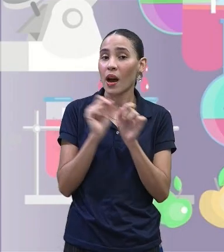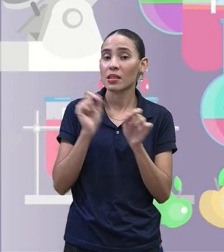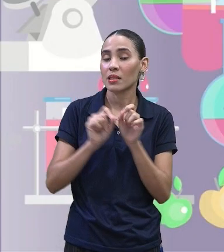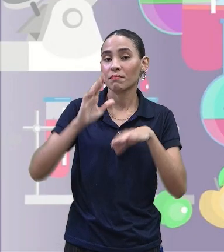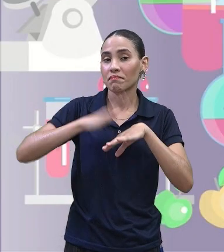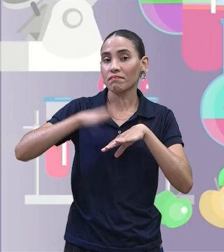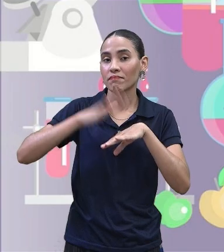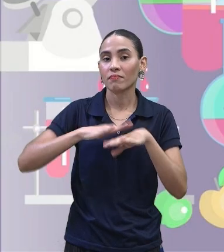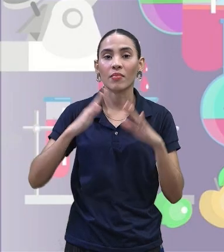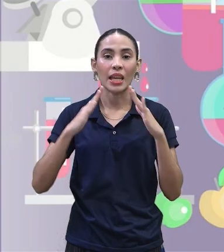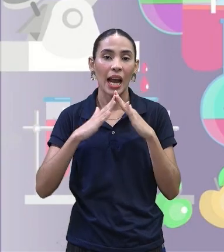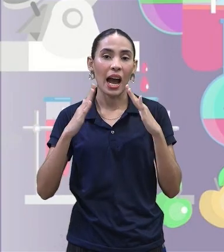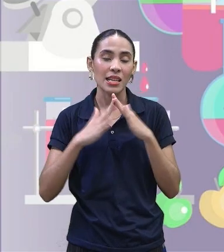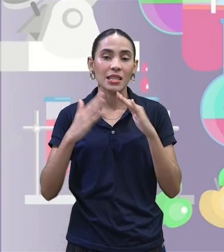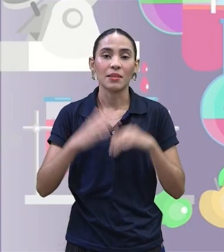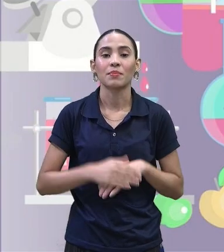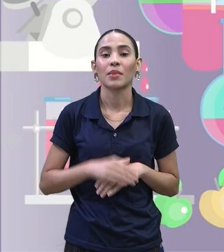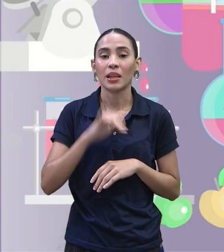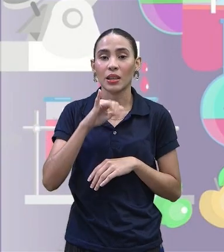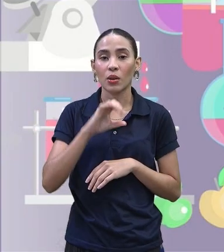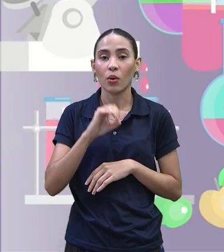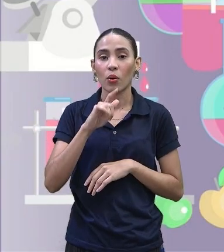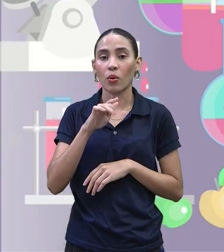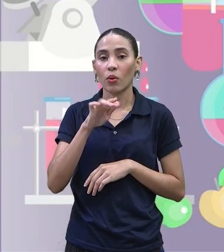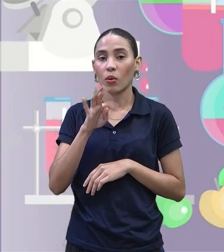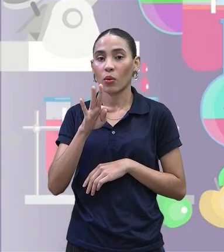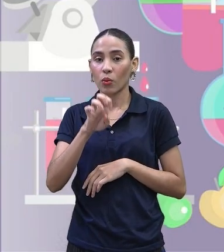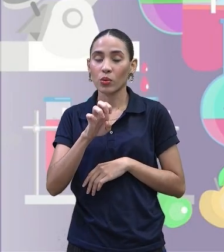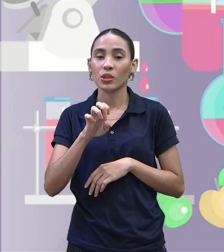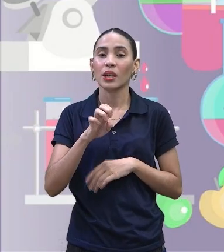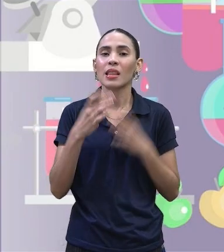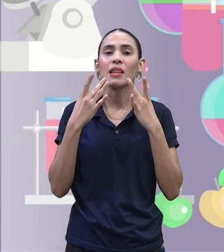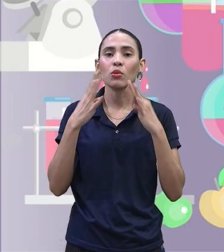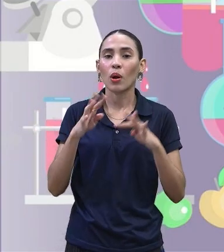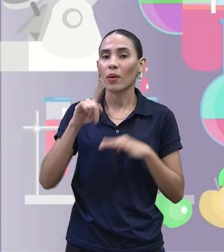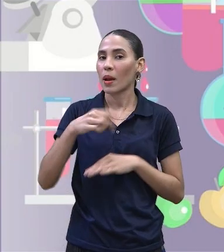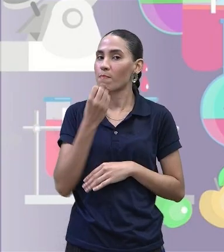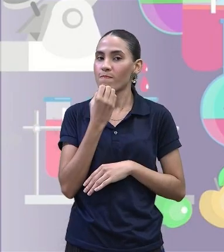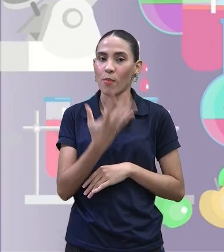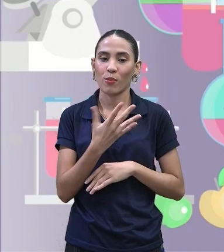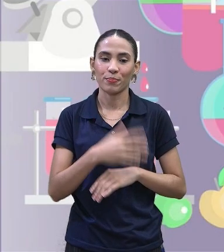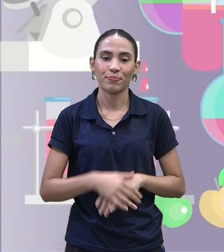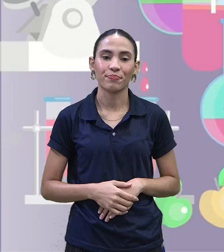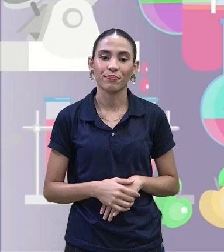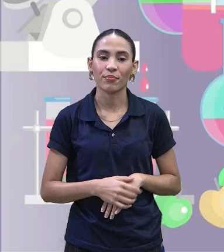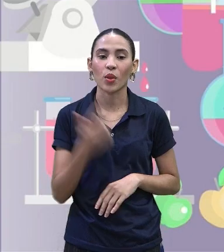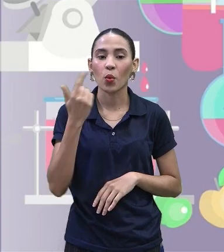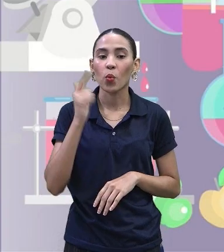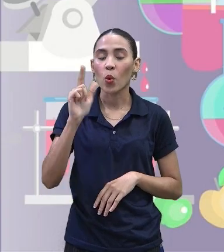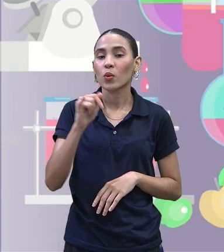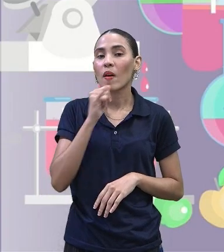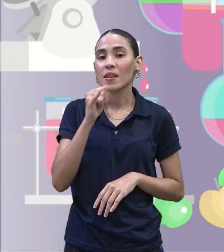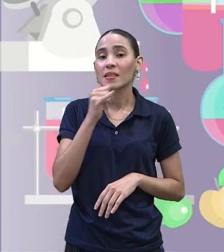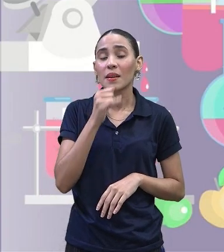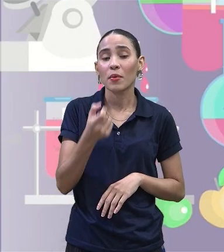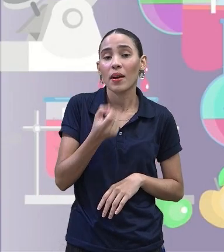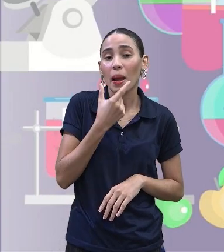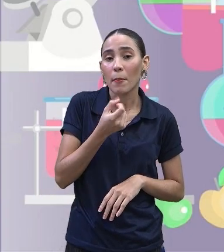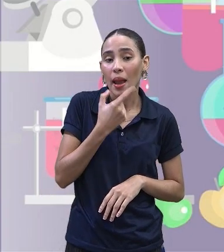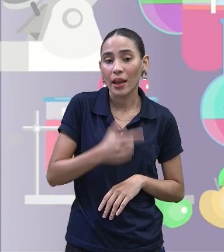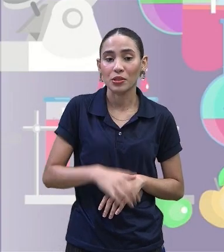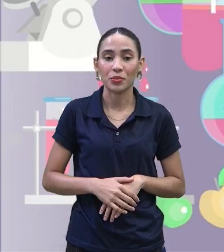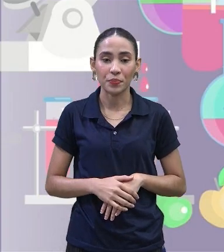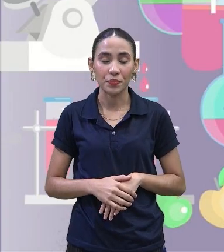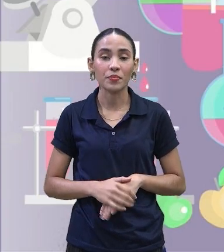nas nossas casas, aquele iogurte natural, que é muito bom. Outro exemplo são os